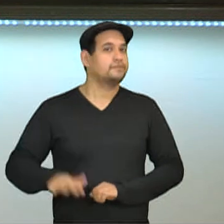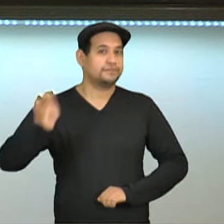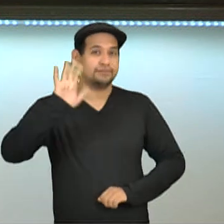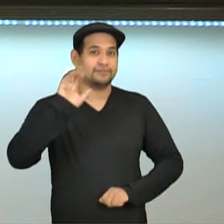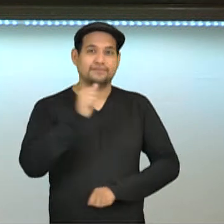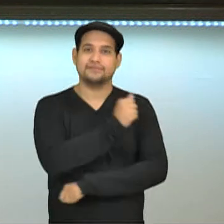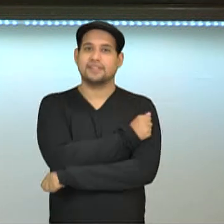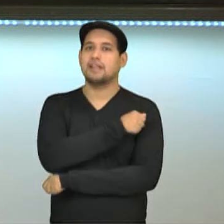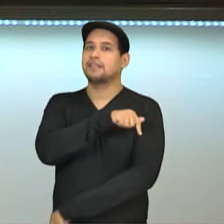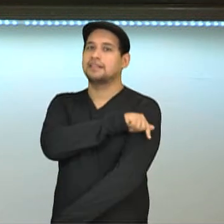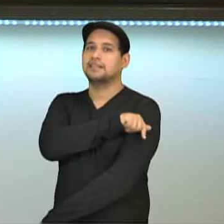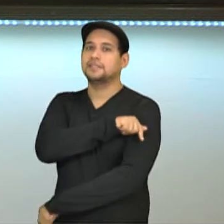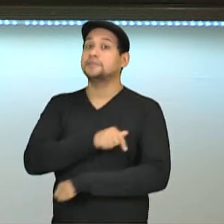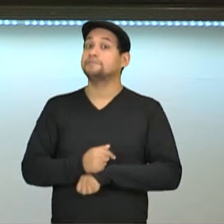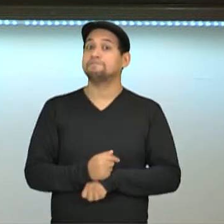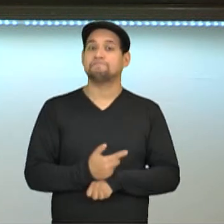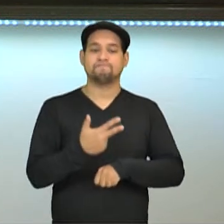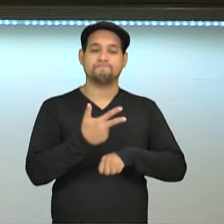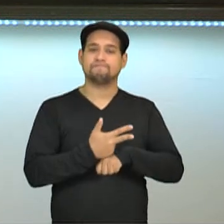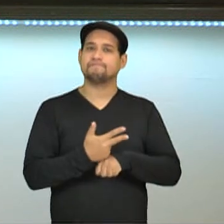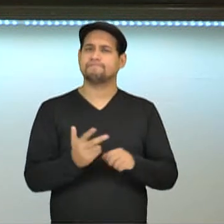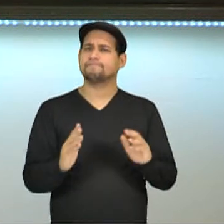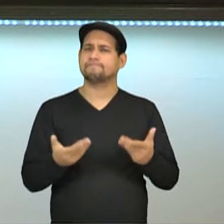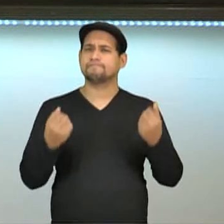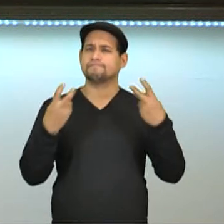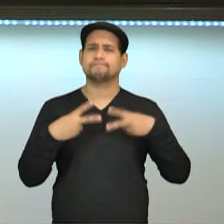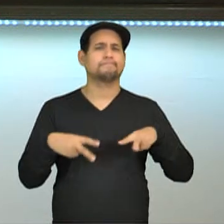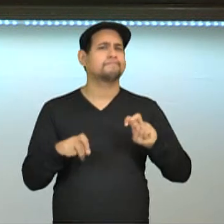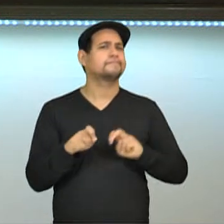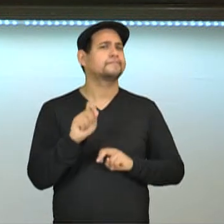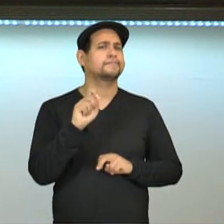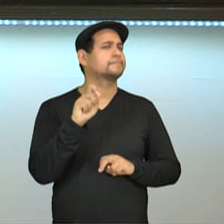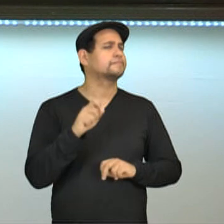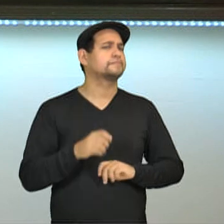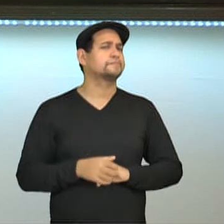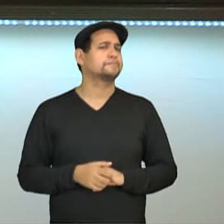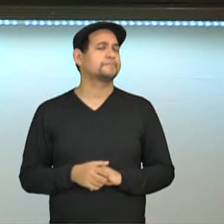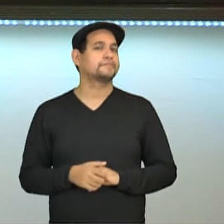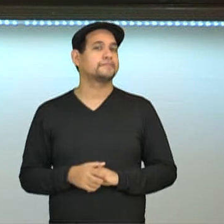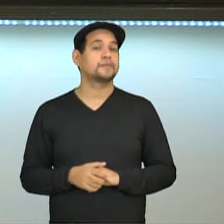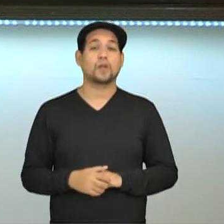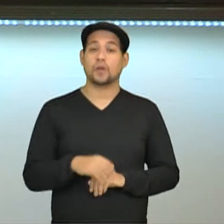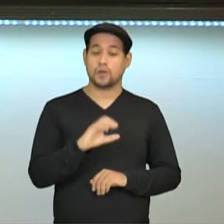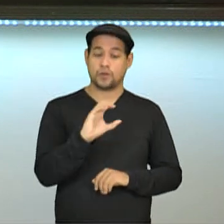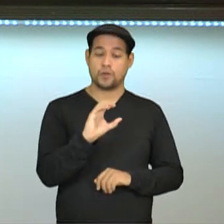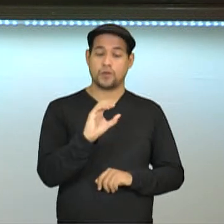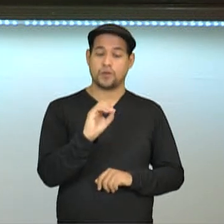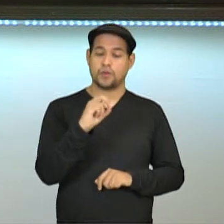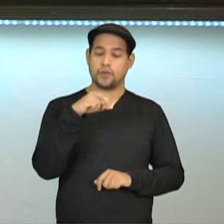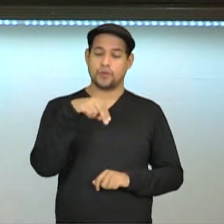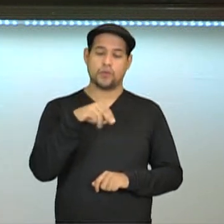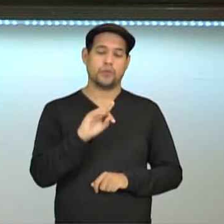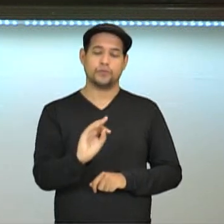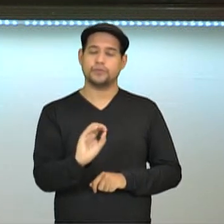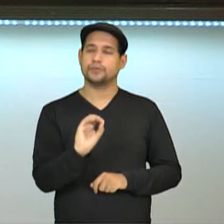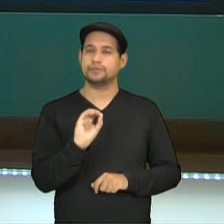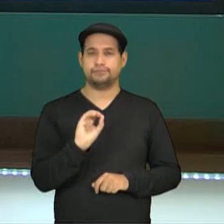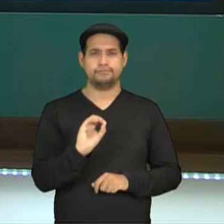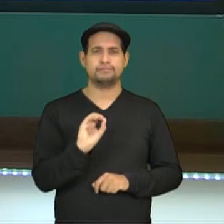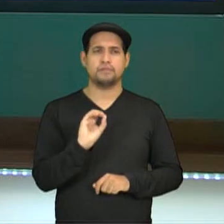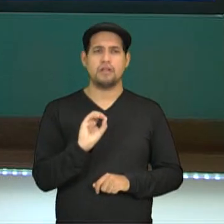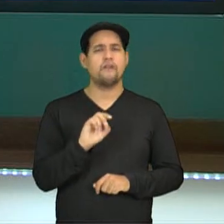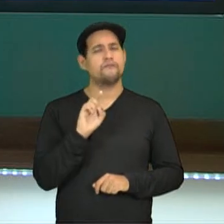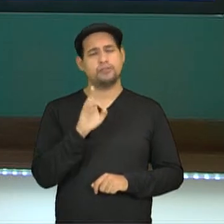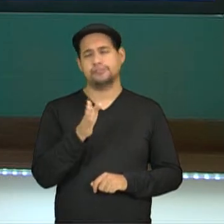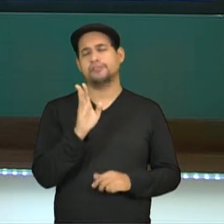Olá, estudantes do sétimo ano. Nesta aula, vamos conversar um pouquinho sobre contos. Vocês provavelmente